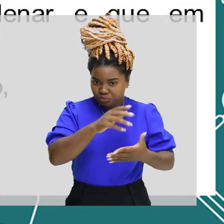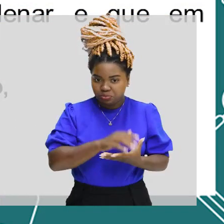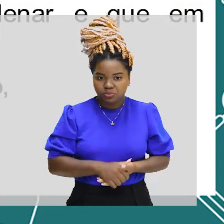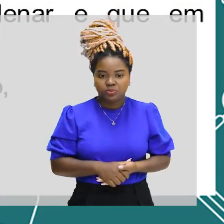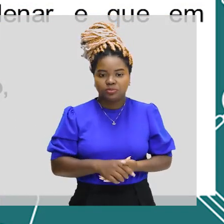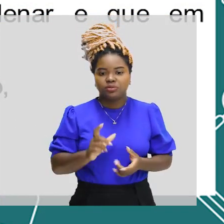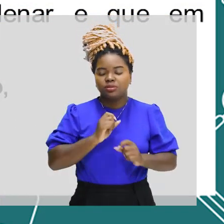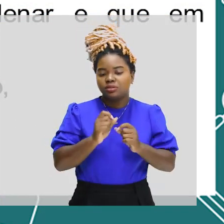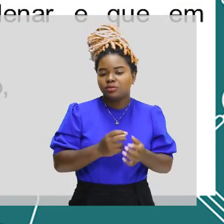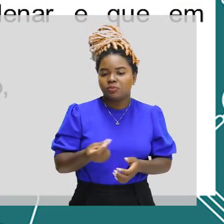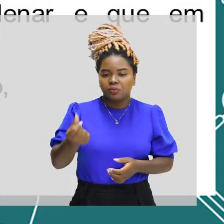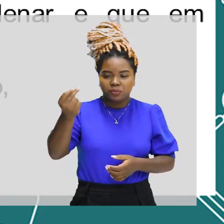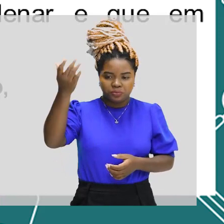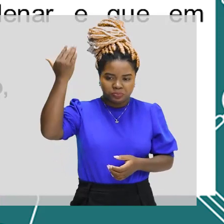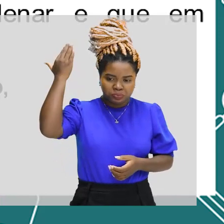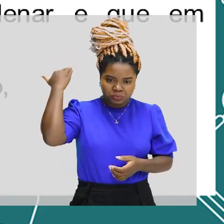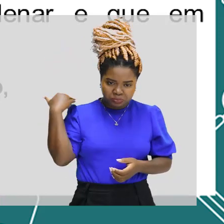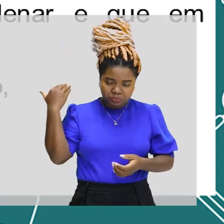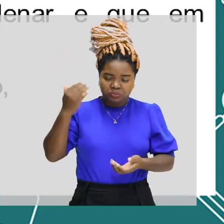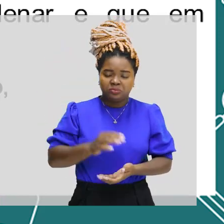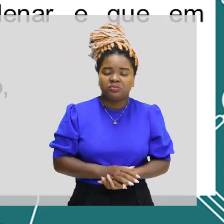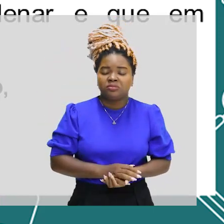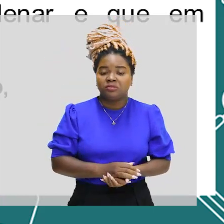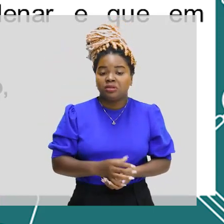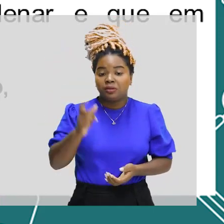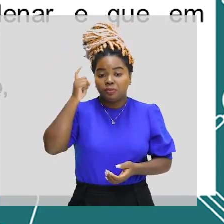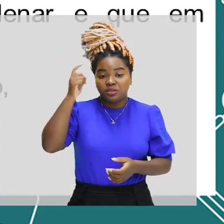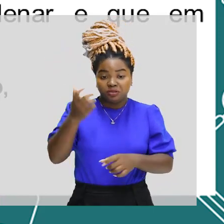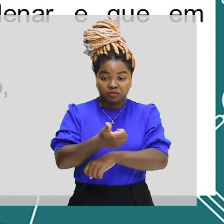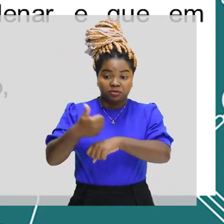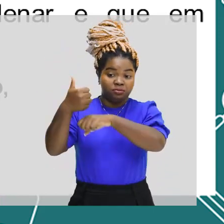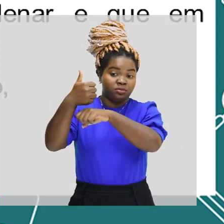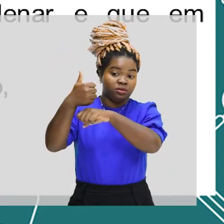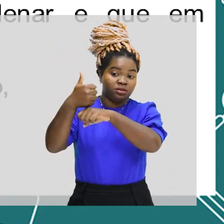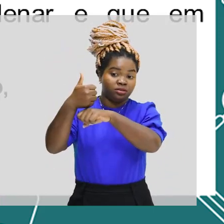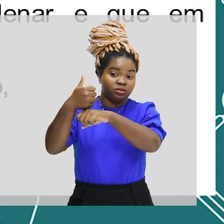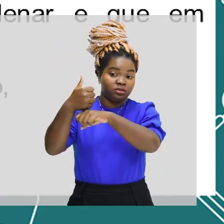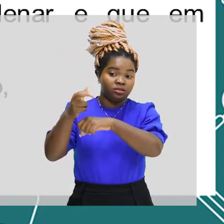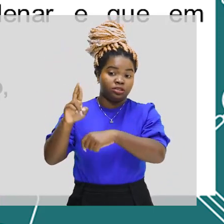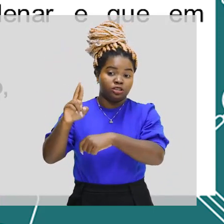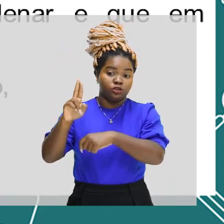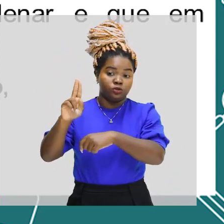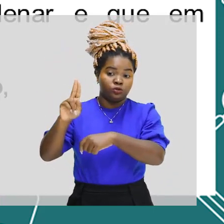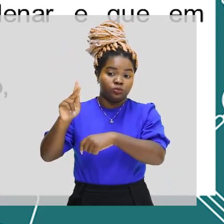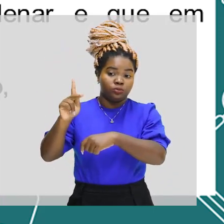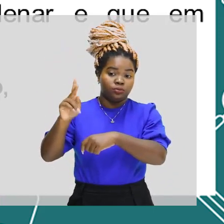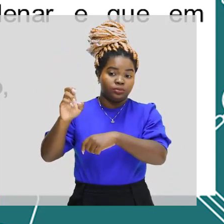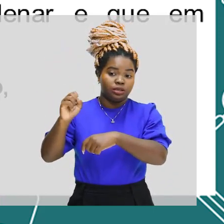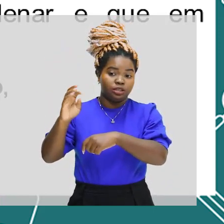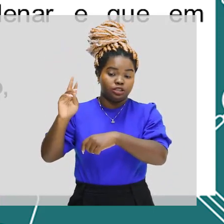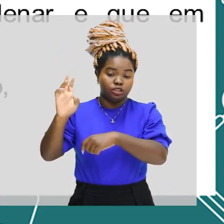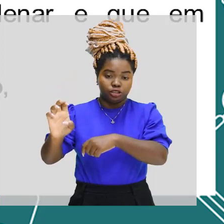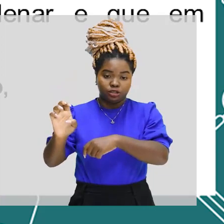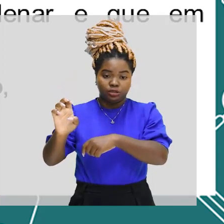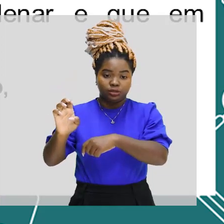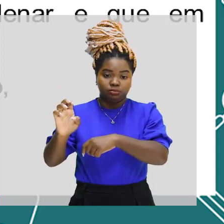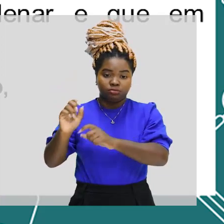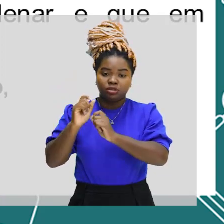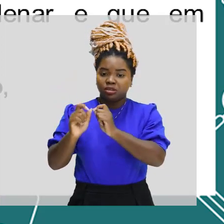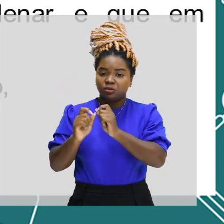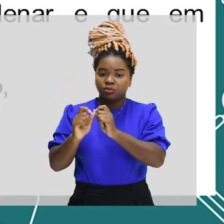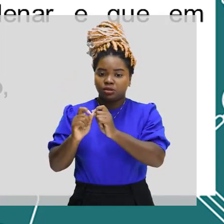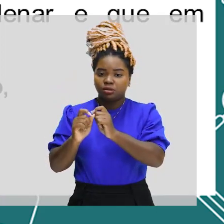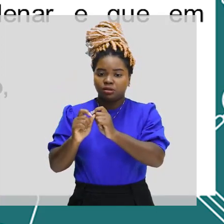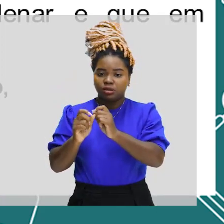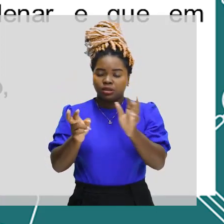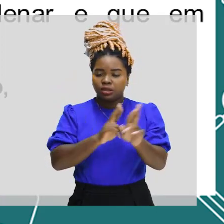mais antigas que a gente conhece e acha que foram as primeiras, são as pinturas rupestres, que na verdade eram pinturas que contam o dia a dia do